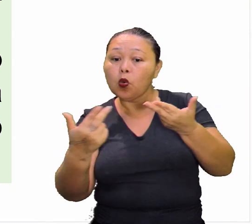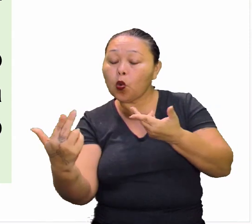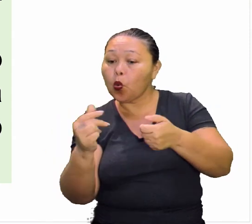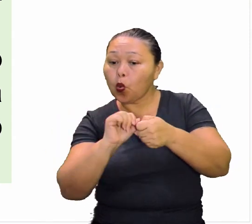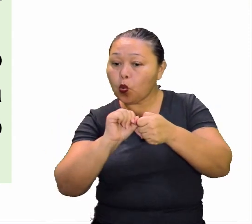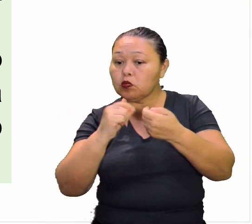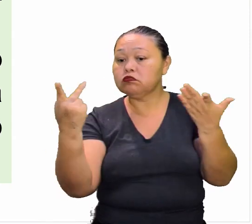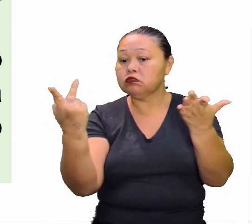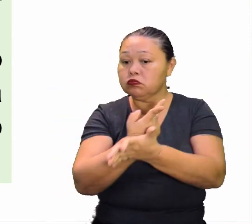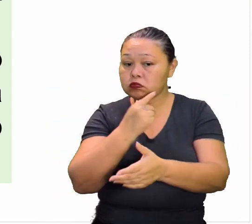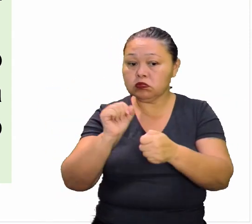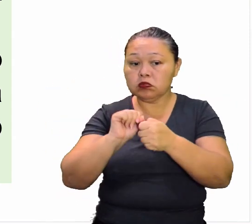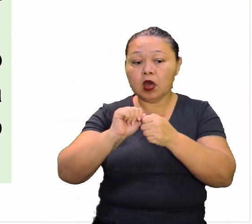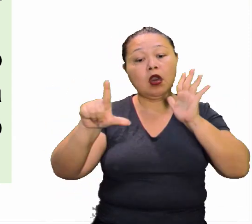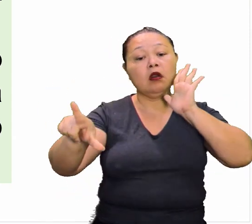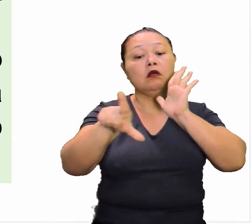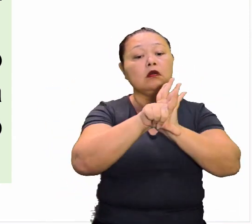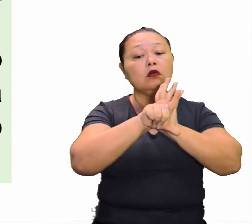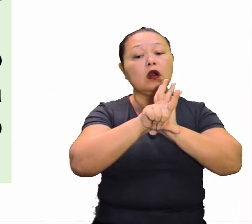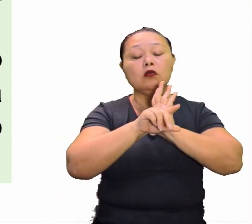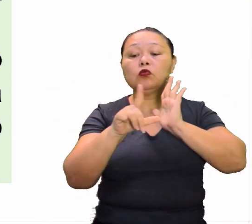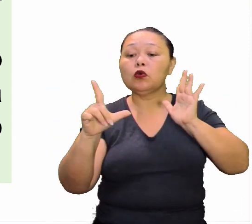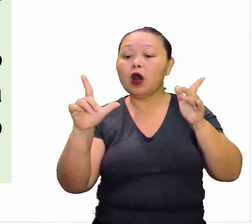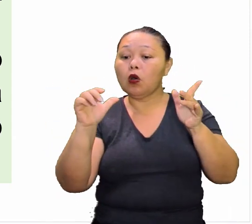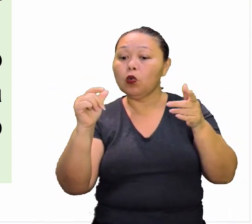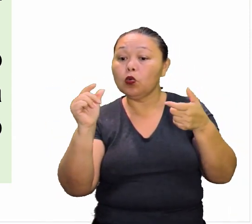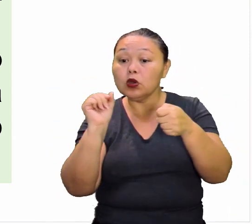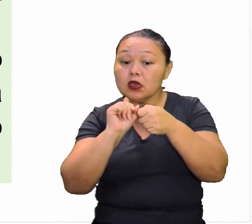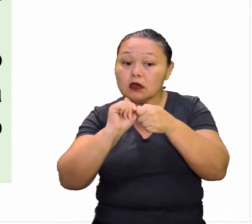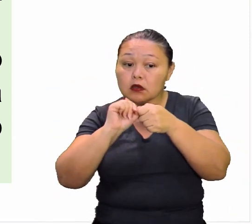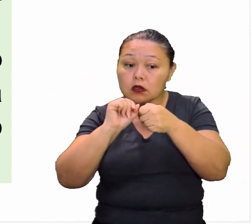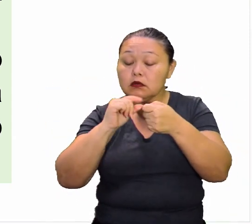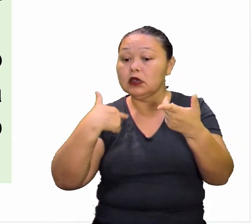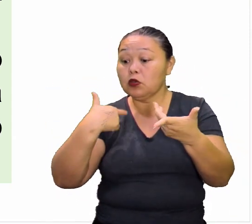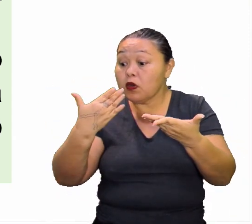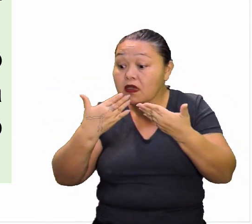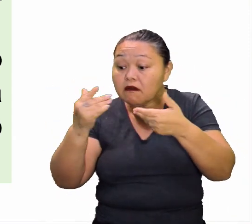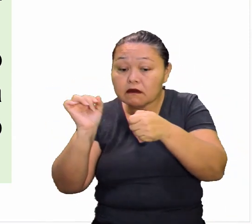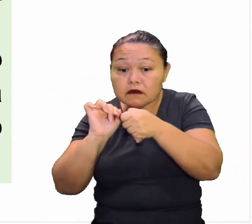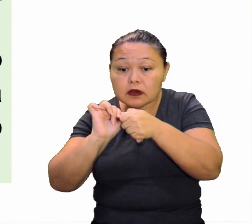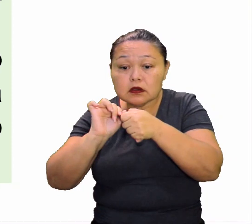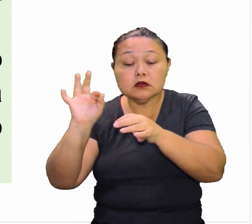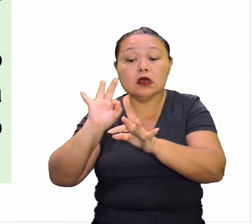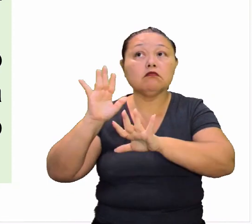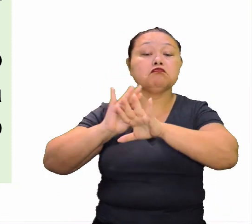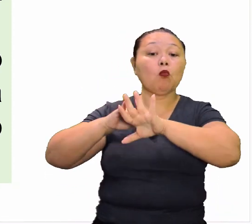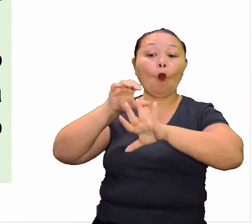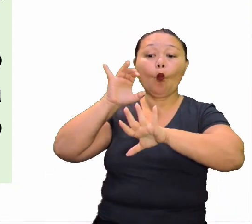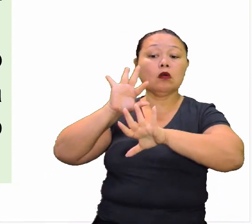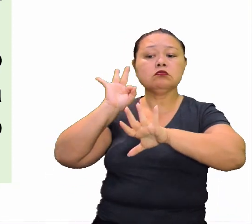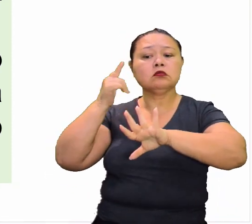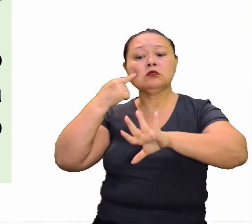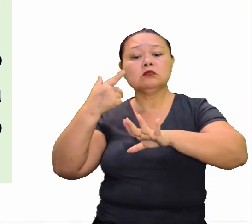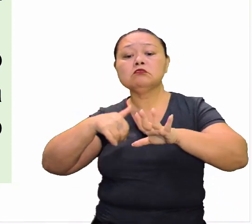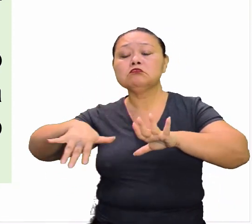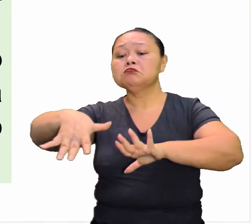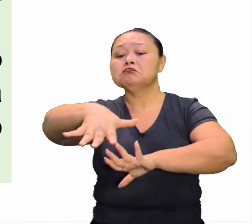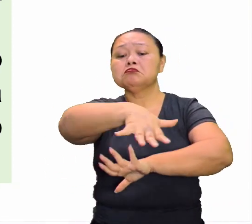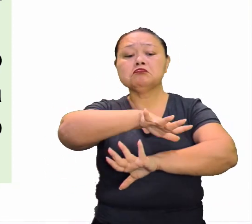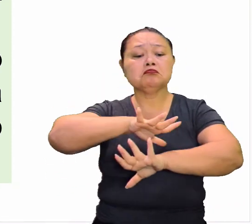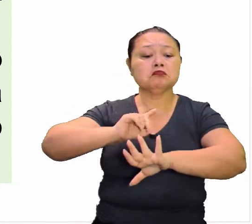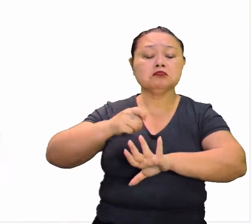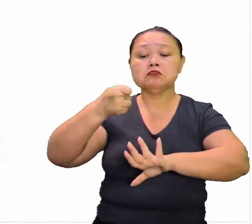A lei levava em conta apenas o ato cometido, se levar em conta a intenção e a circunstância